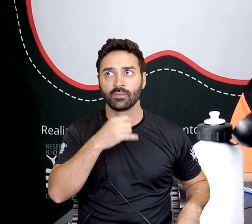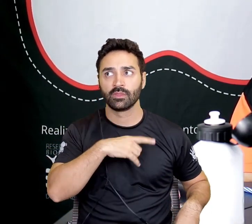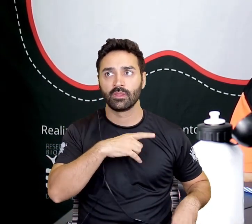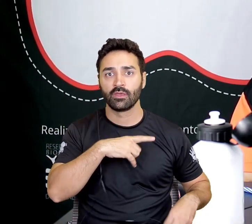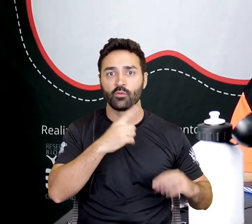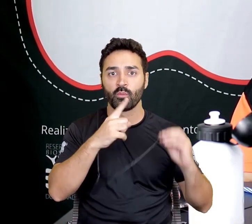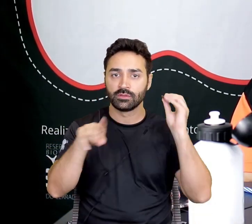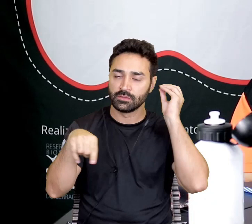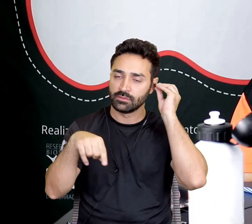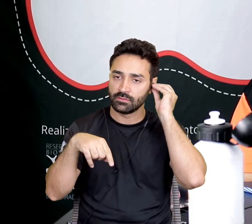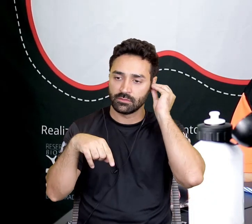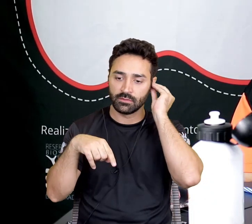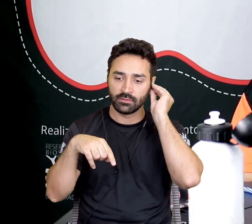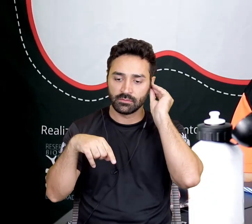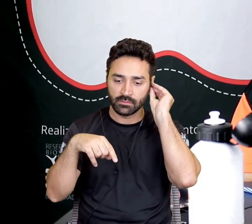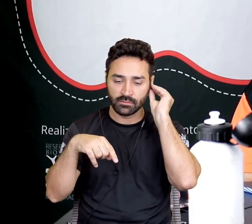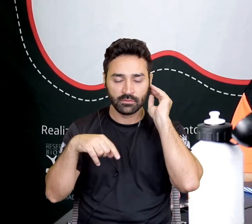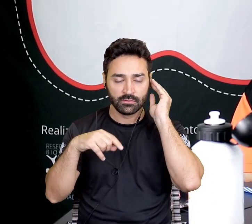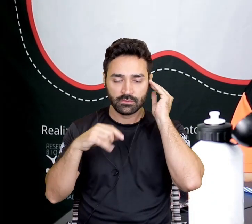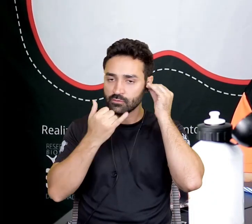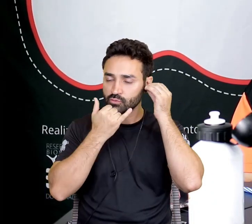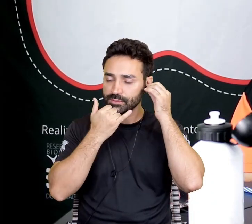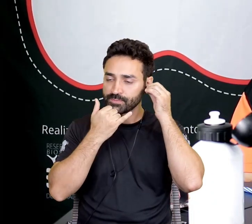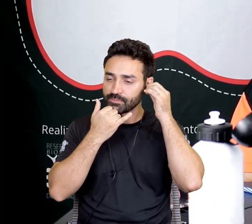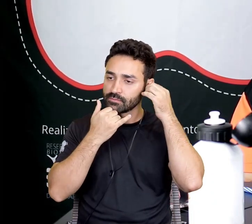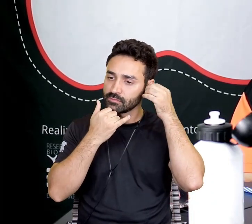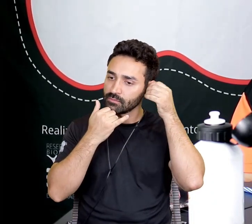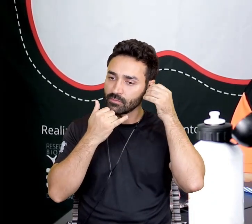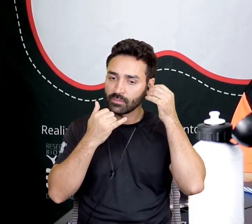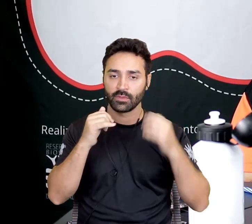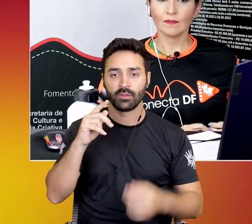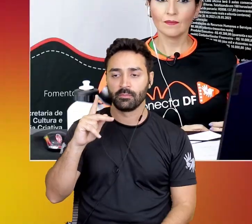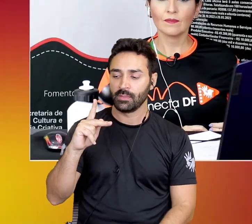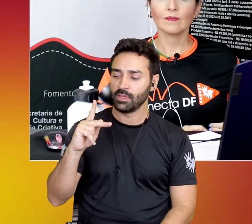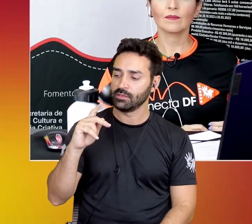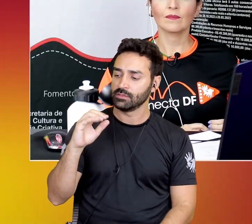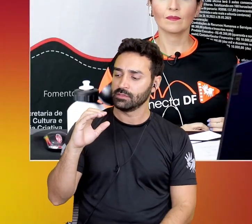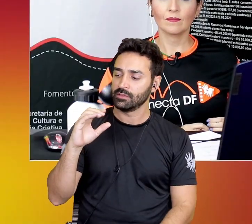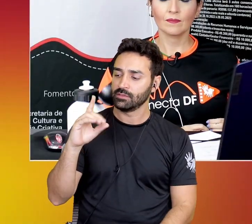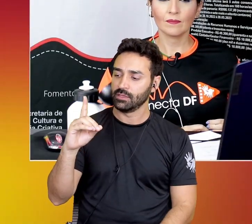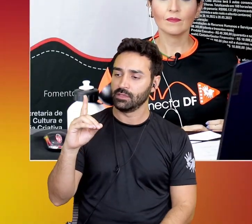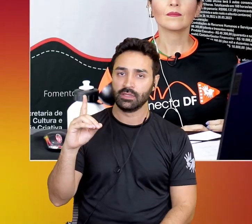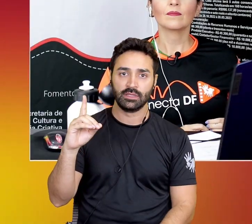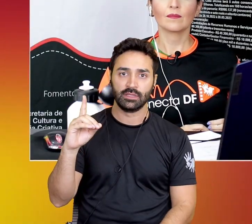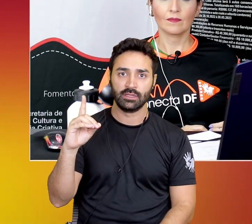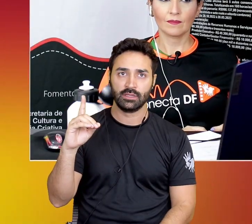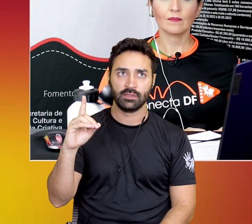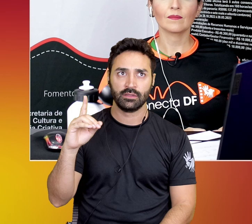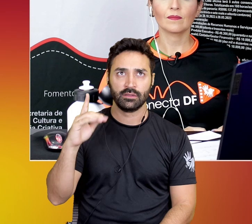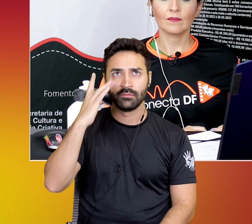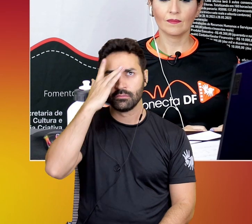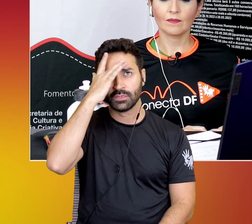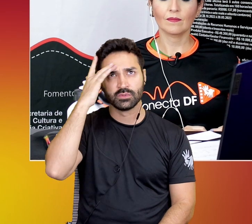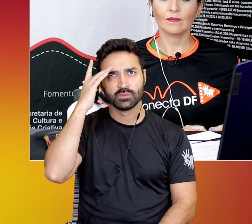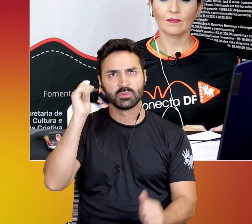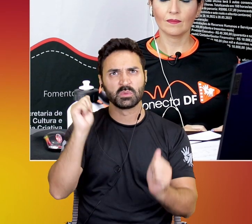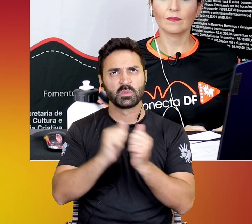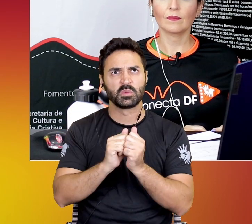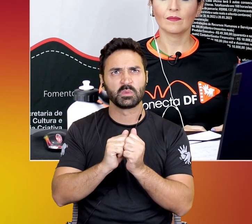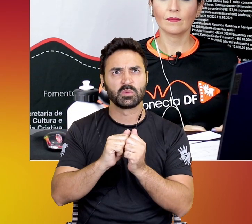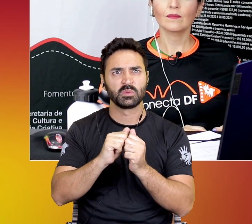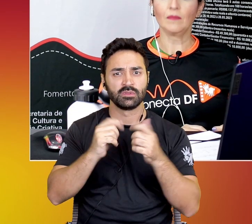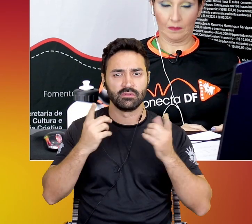que antigamente se chamava PCD, pessoas com dificuldades, pessoas